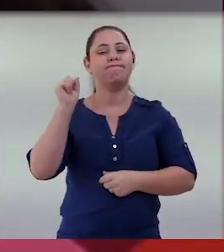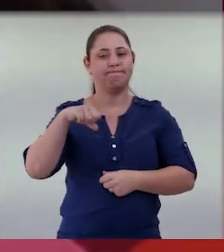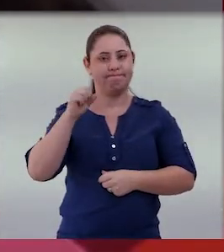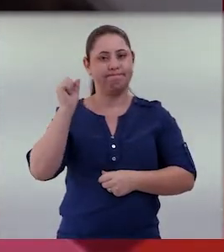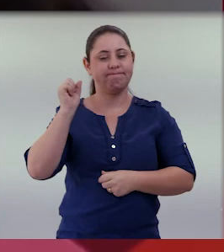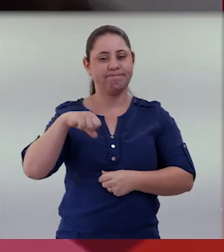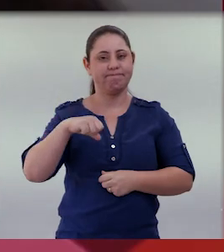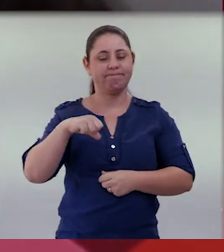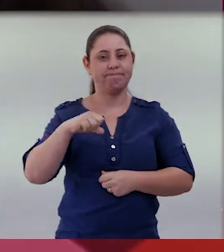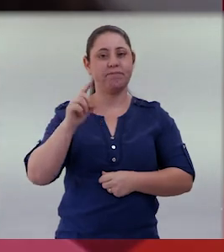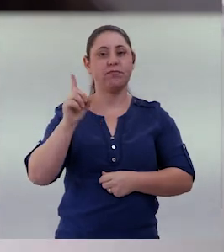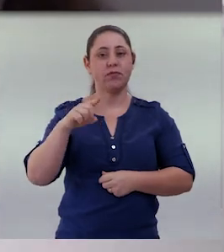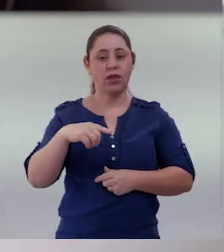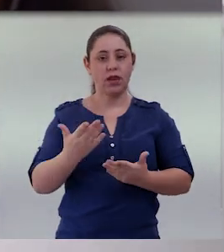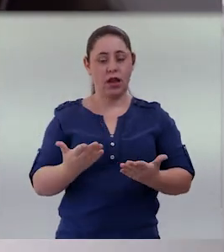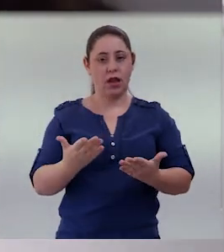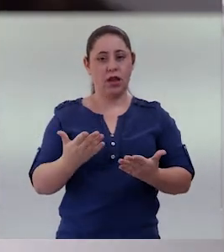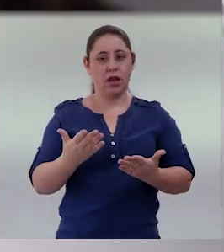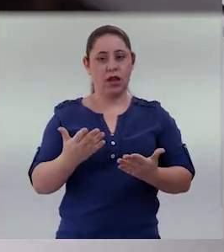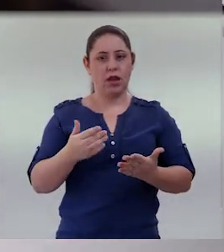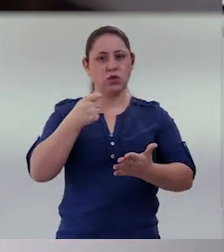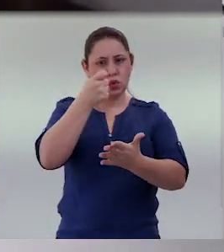relação? Sim,